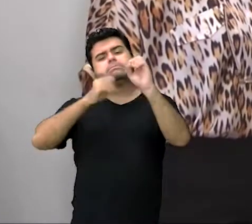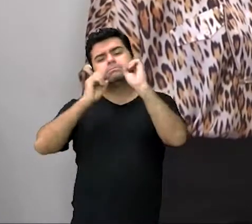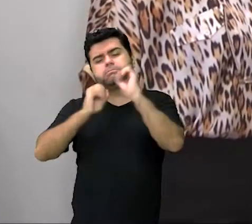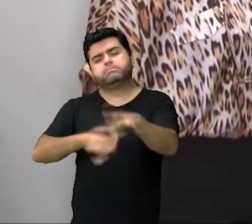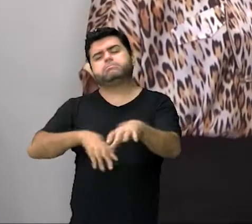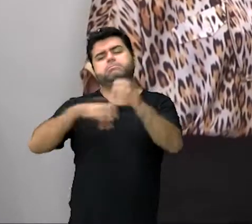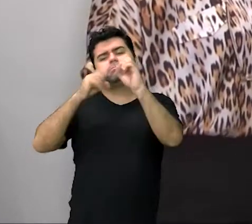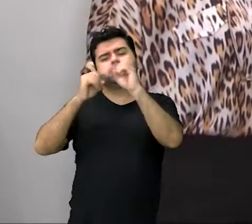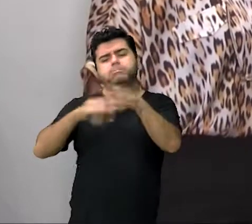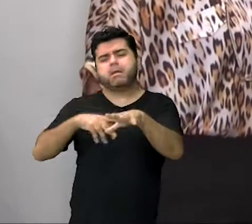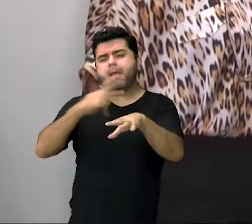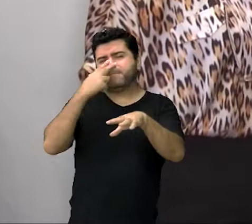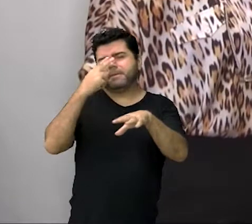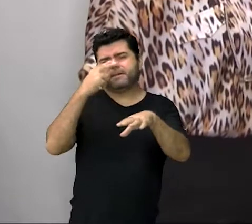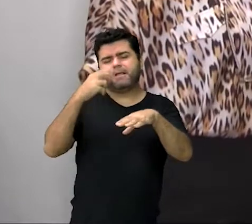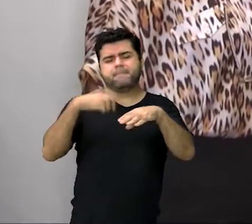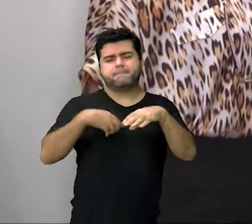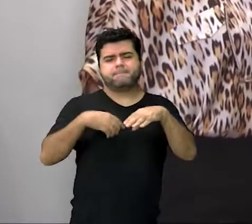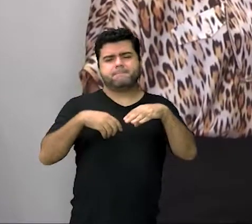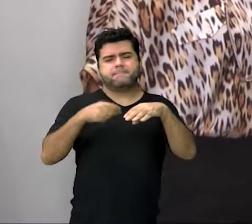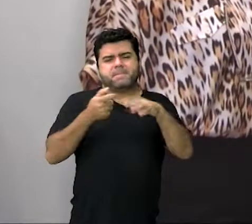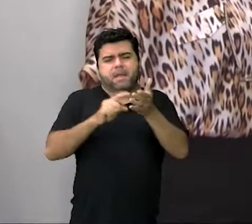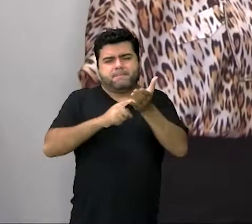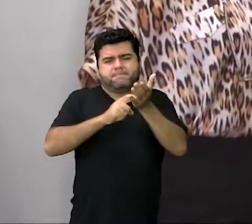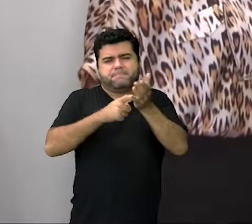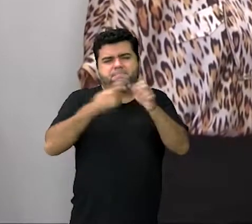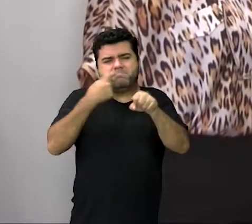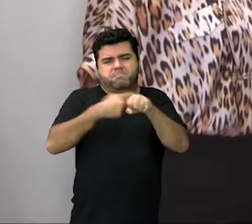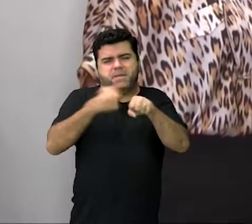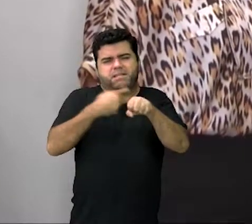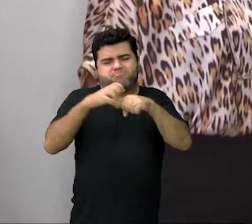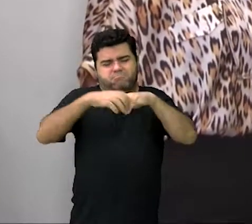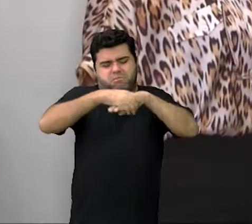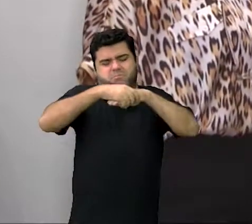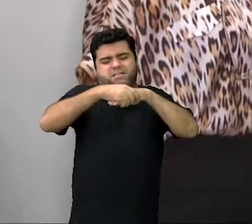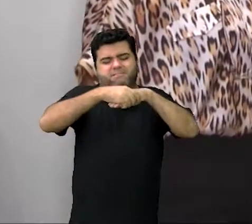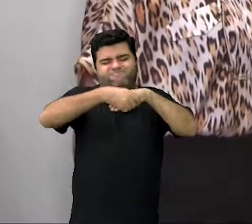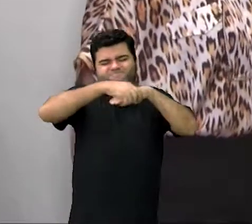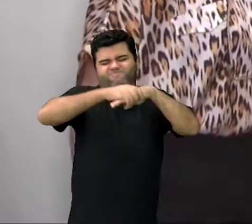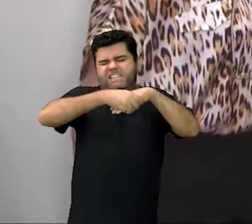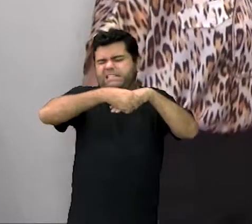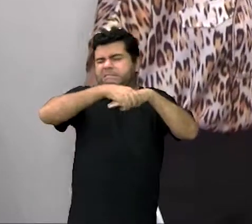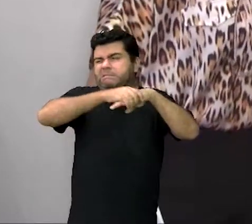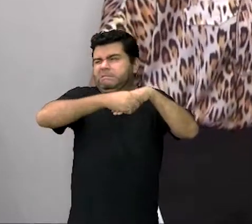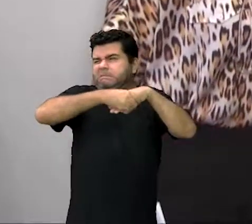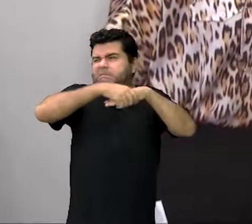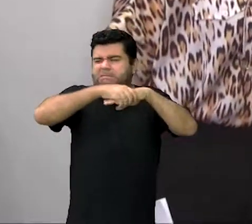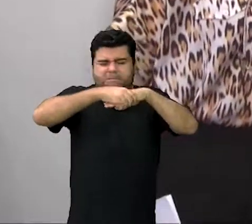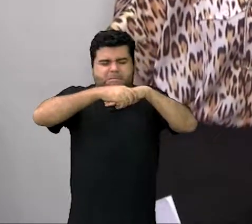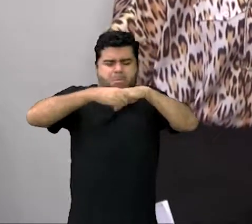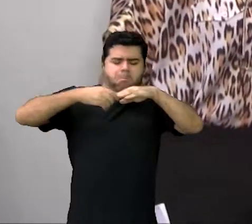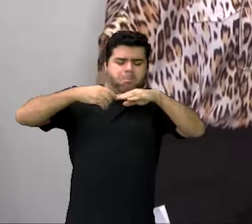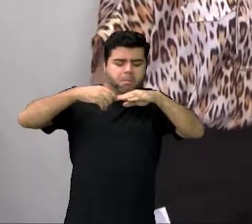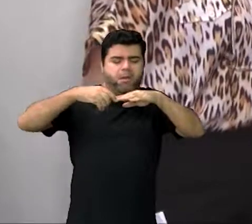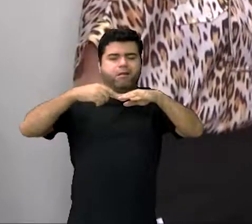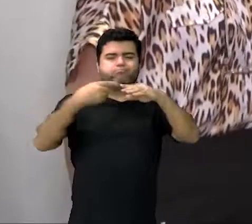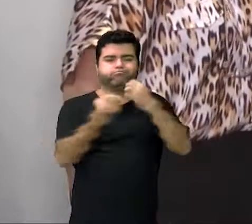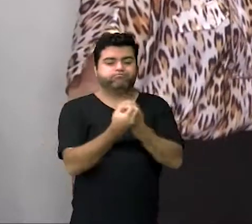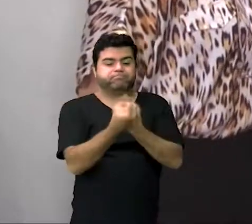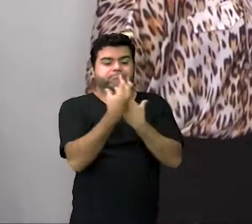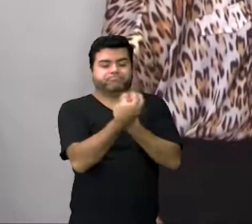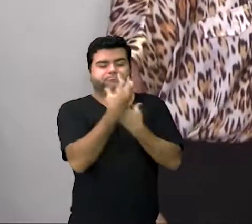uma pedrinha aqui, outra ali, sempre incomodando o sapato das pessoas, né? É, mas graças a Deus que tem aparecido gente